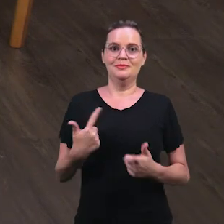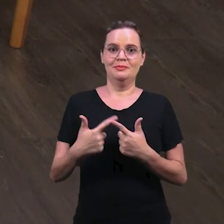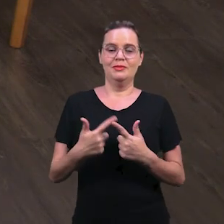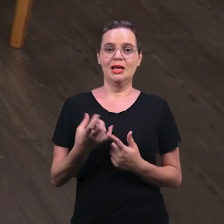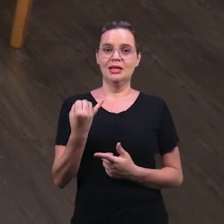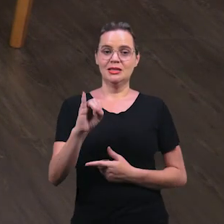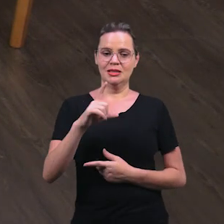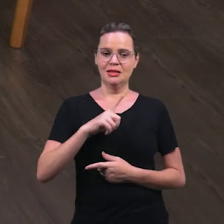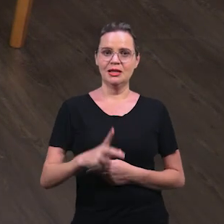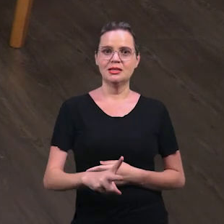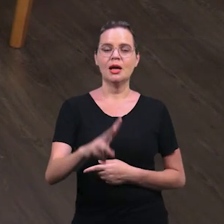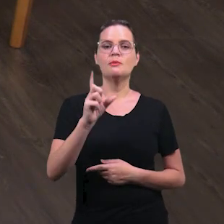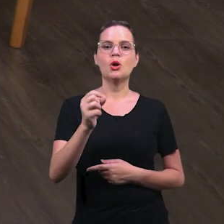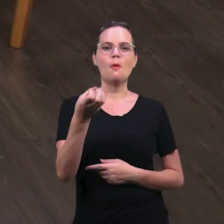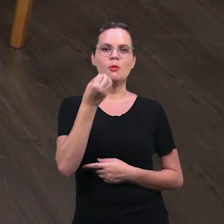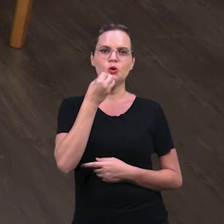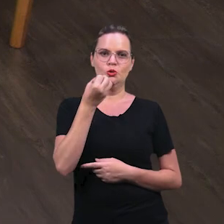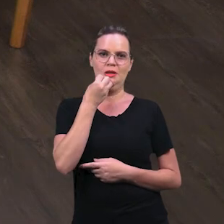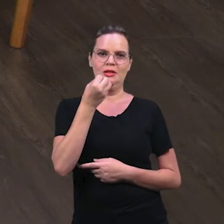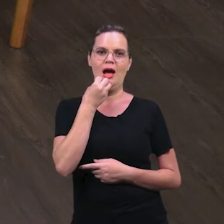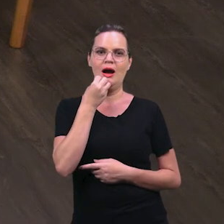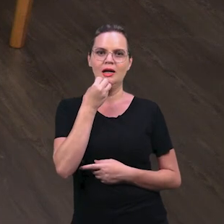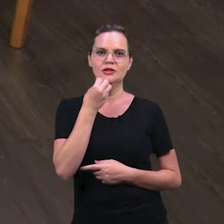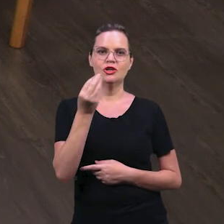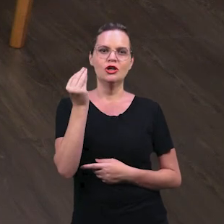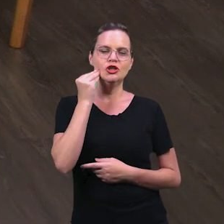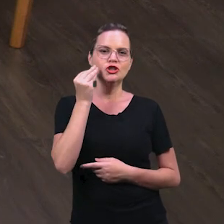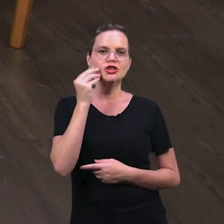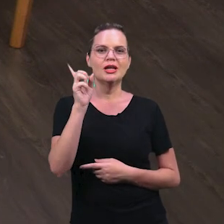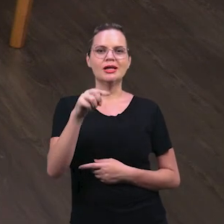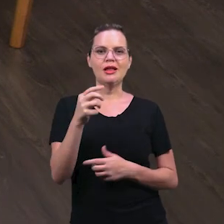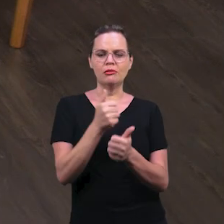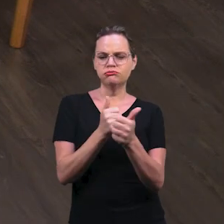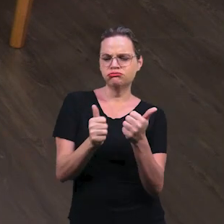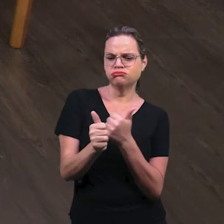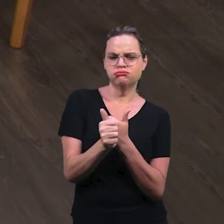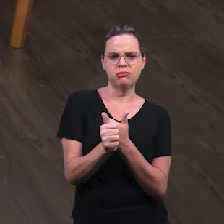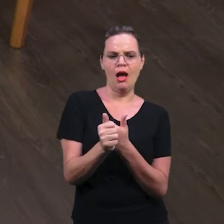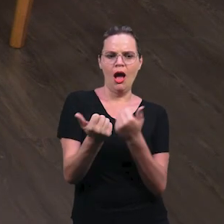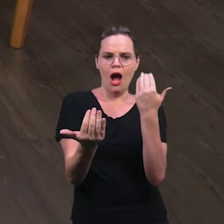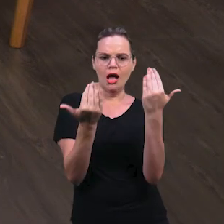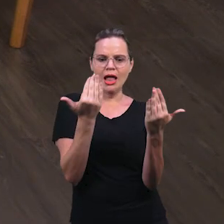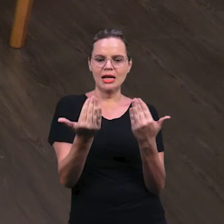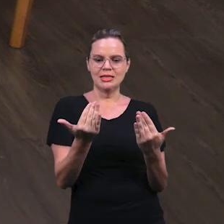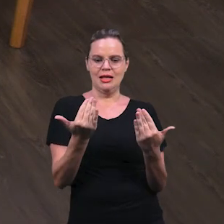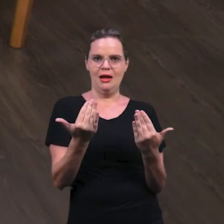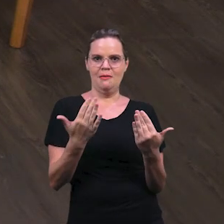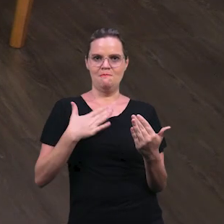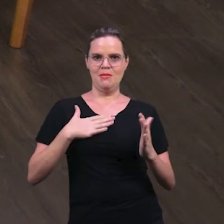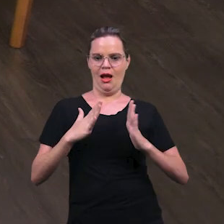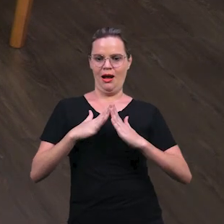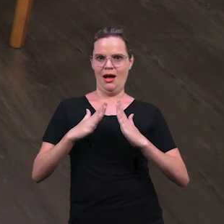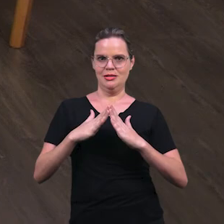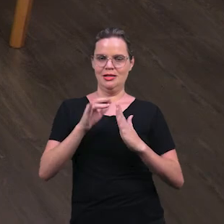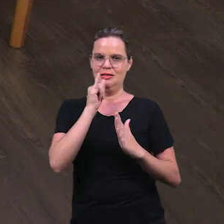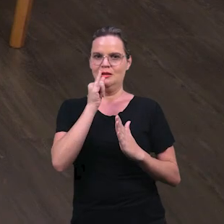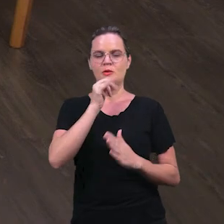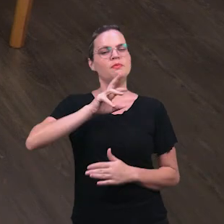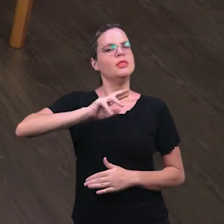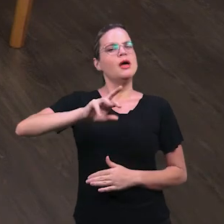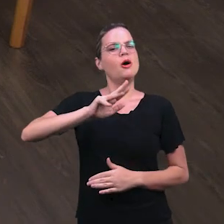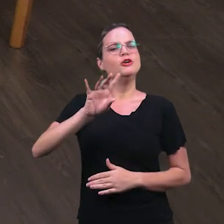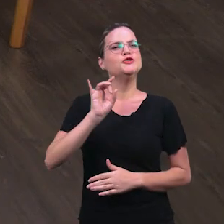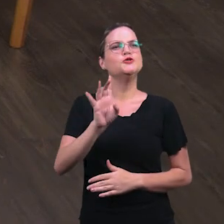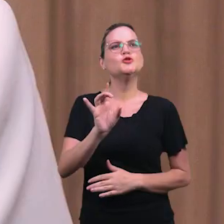são sempre uma oportunidade de mediar um tipo de análise da nossa casa. Então, não